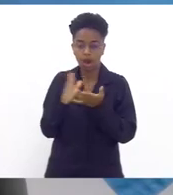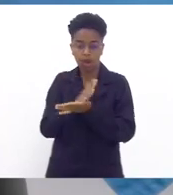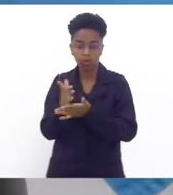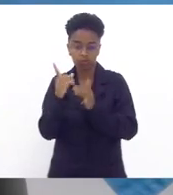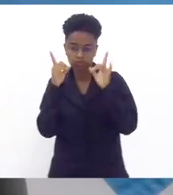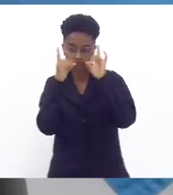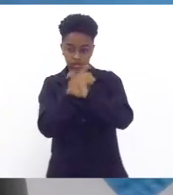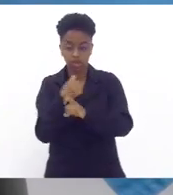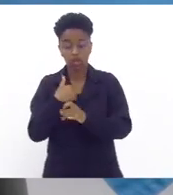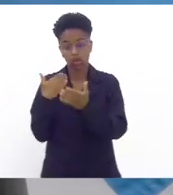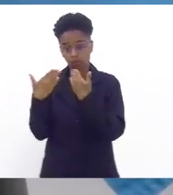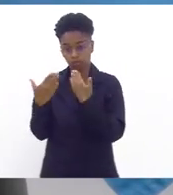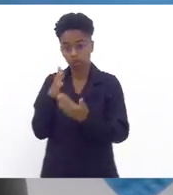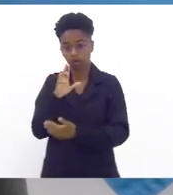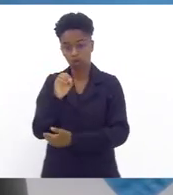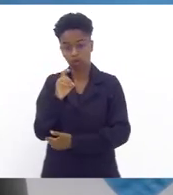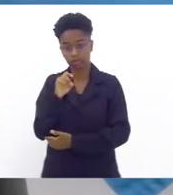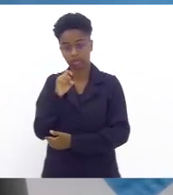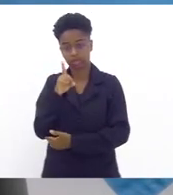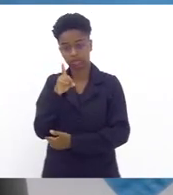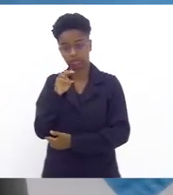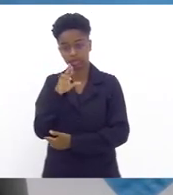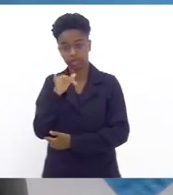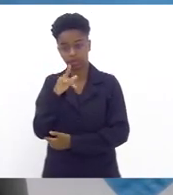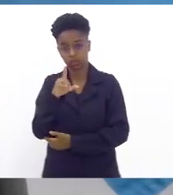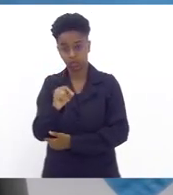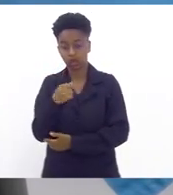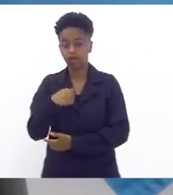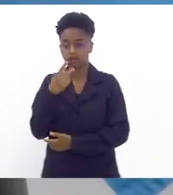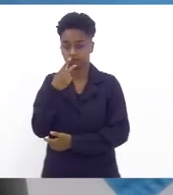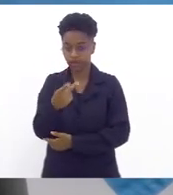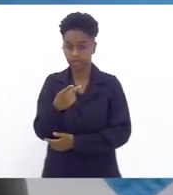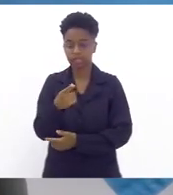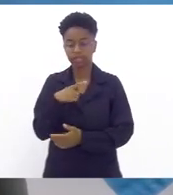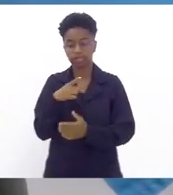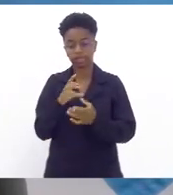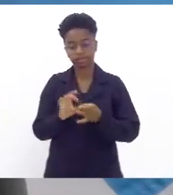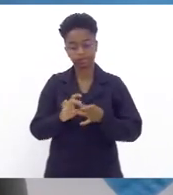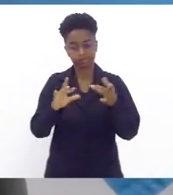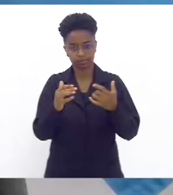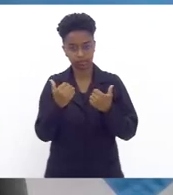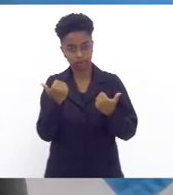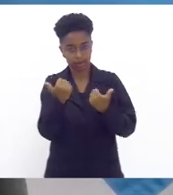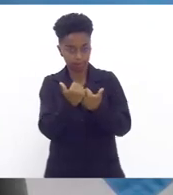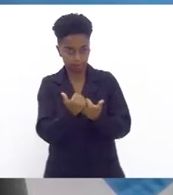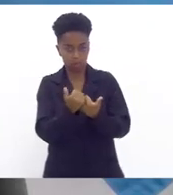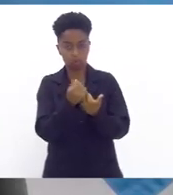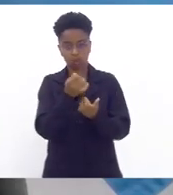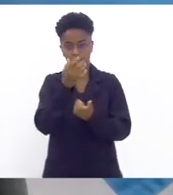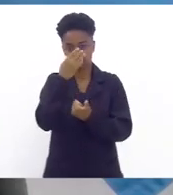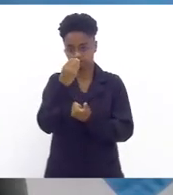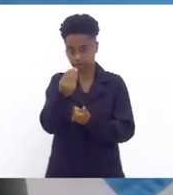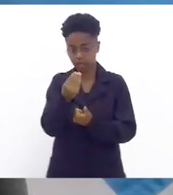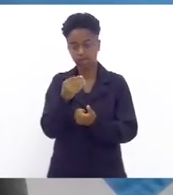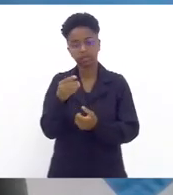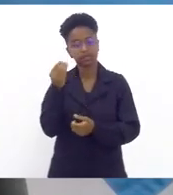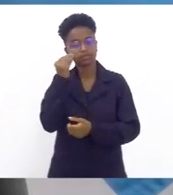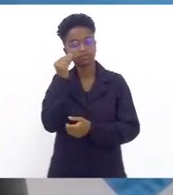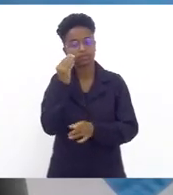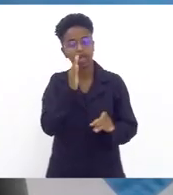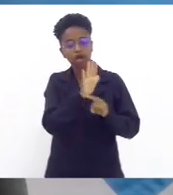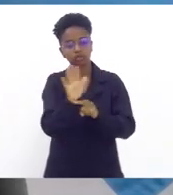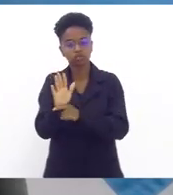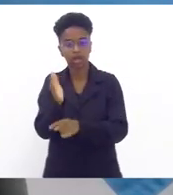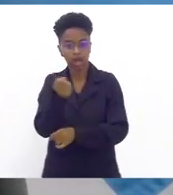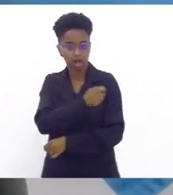uma conversa que eu tive com o Rodrigo que eu deixaria à disposição para que desse suporte e ficaria o tempo todo dando um suporte aos